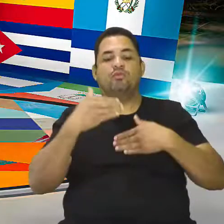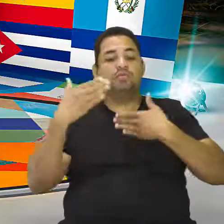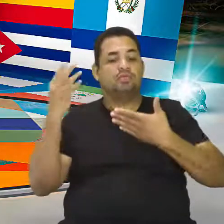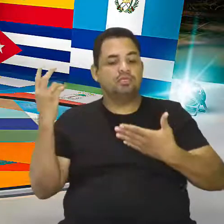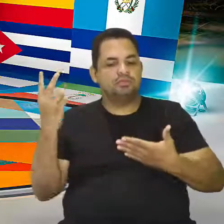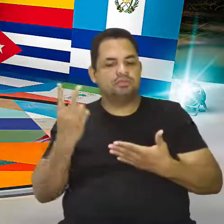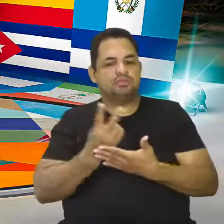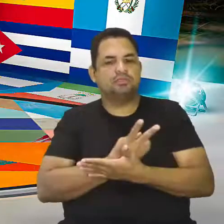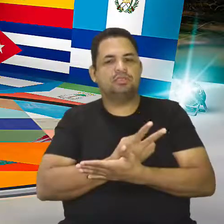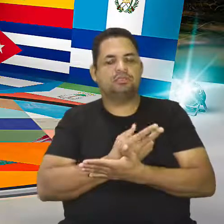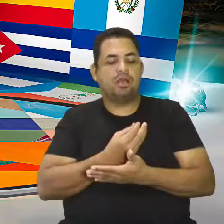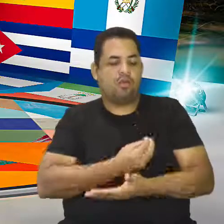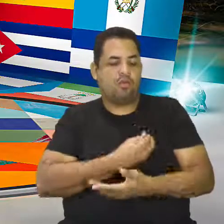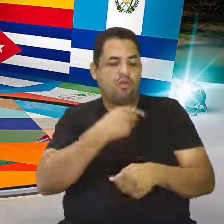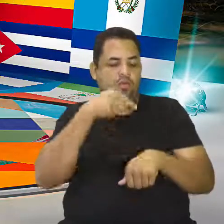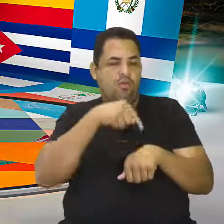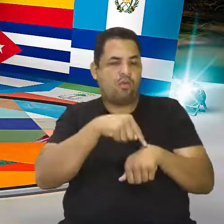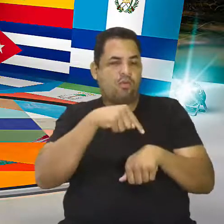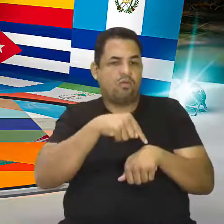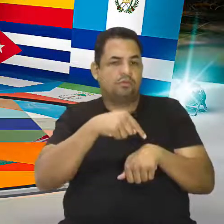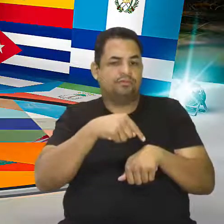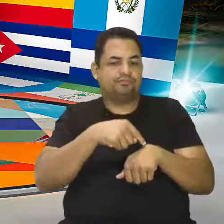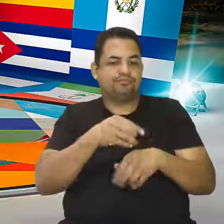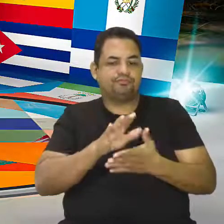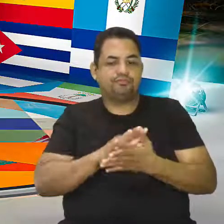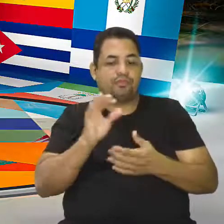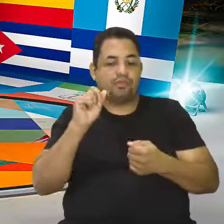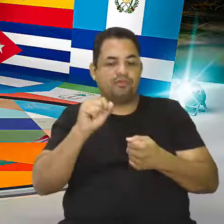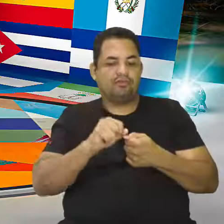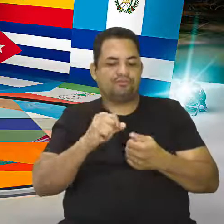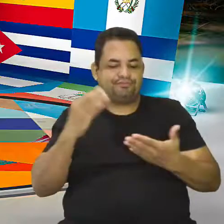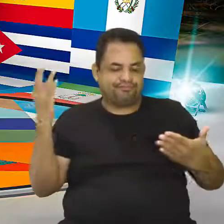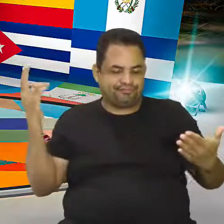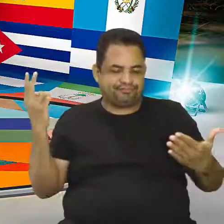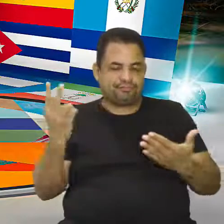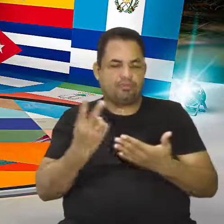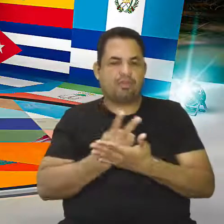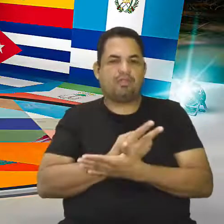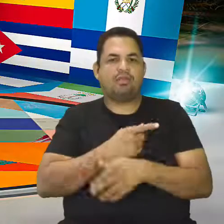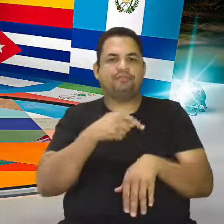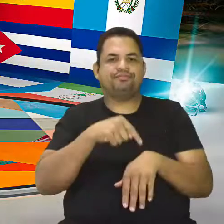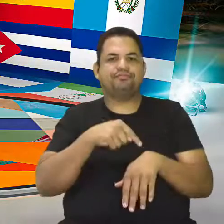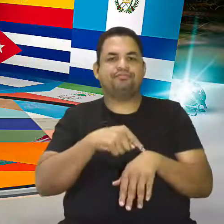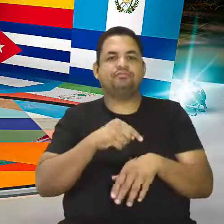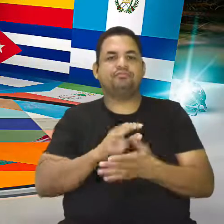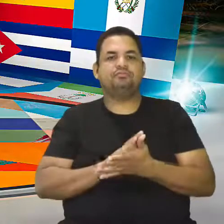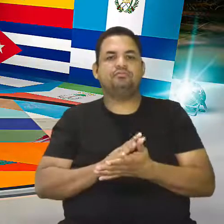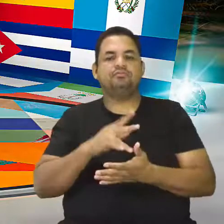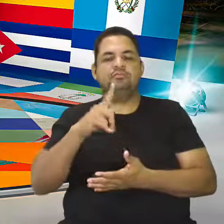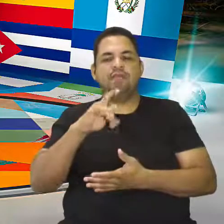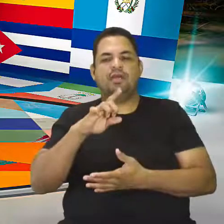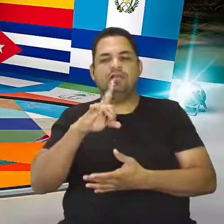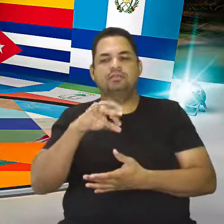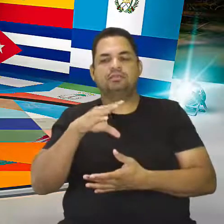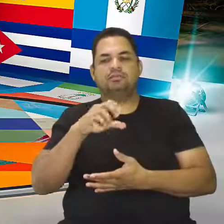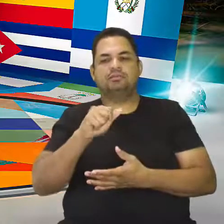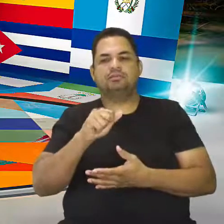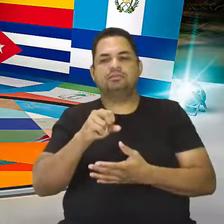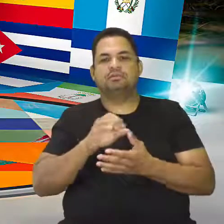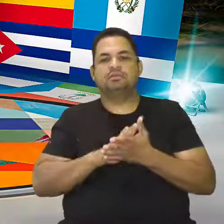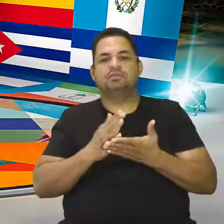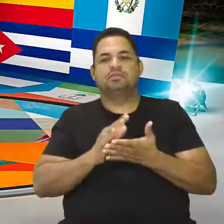desenvolvimento, é a ação em curso. Assim como o particípio e assim